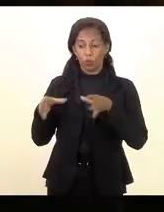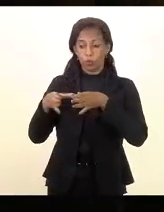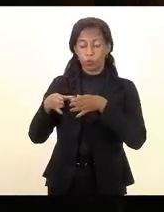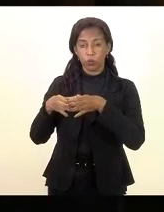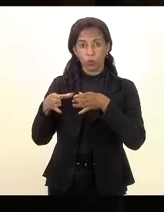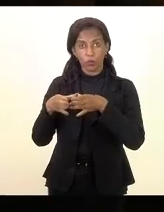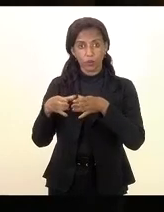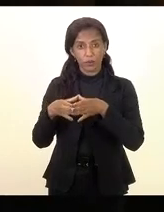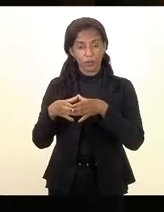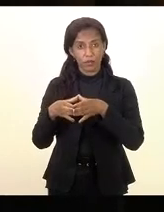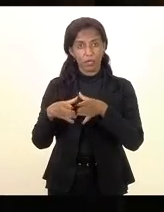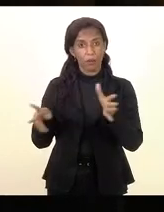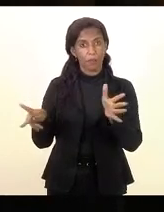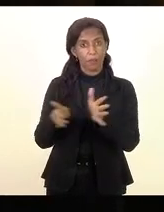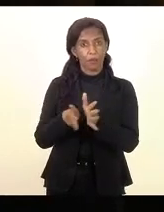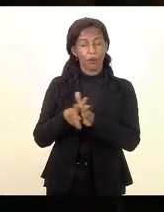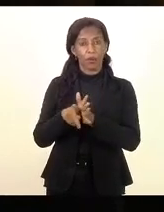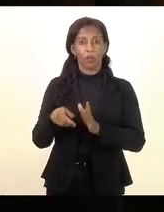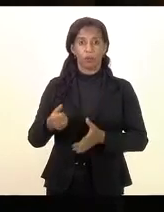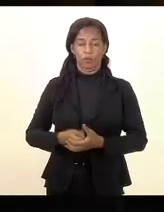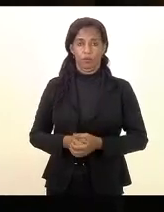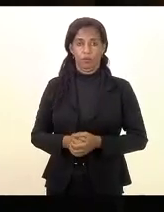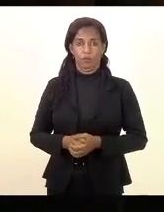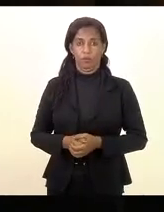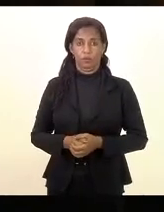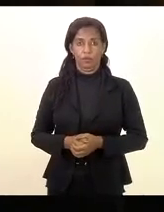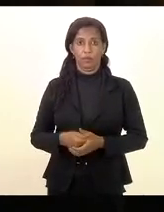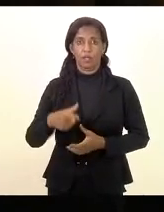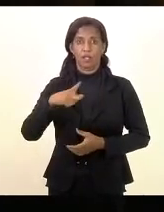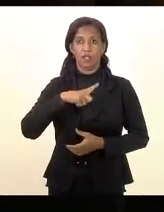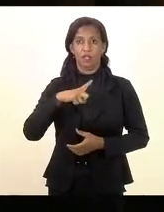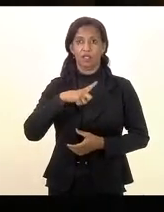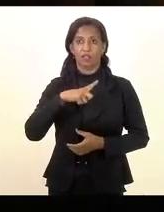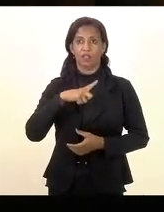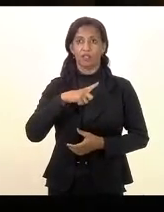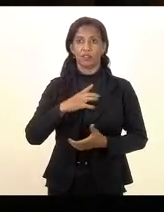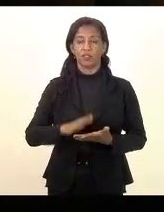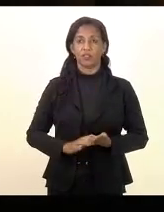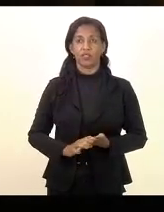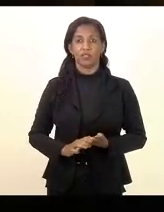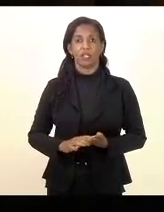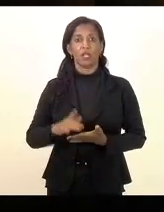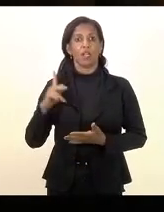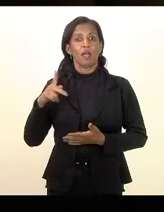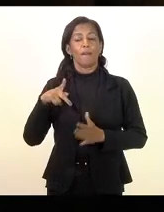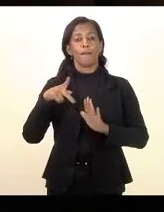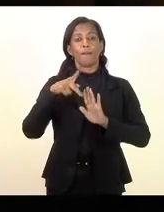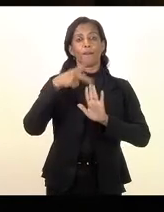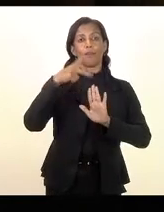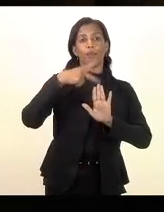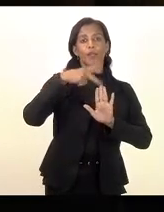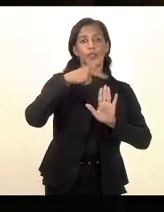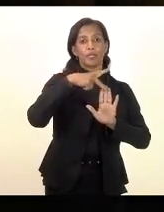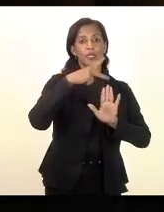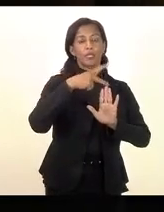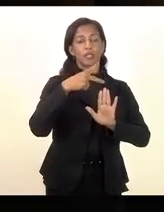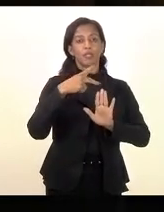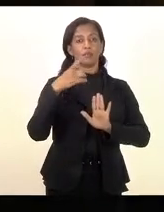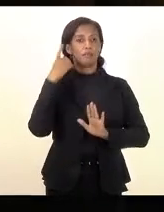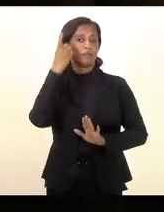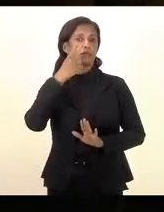órgão normativo do sistema de ensino do estado a gente não precisa o MEC soltou uma portaria deputado Rubens Bom Tempo